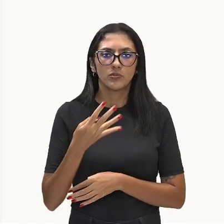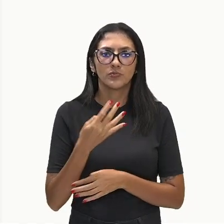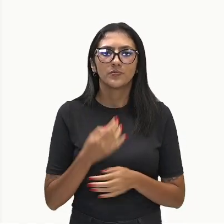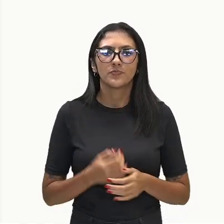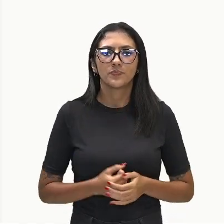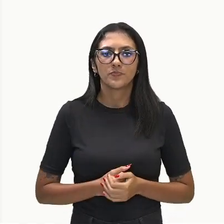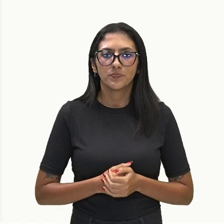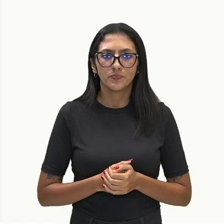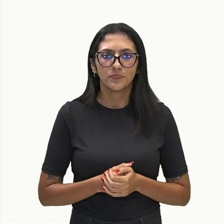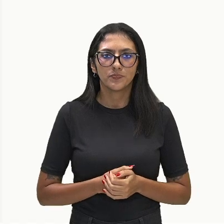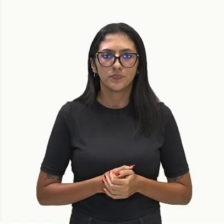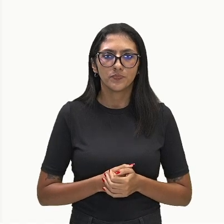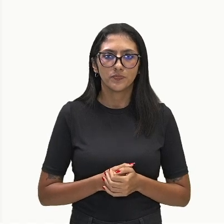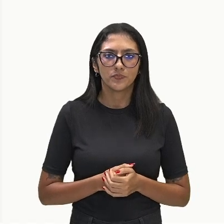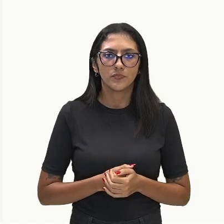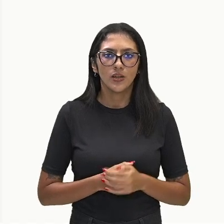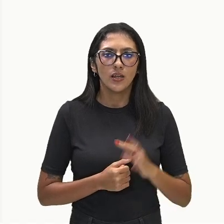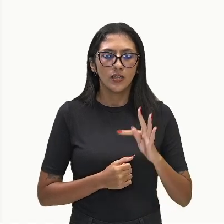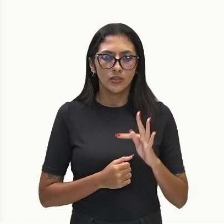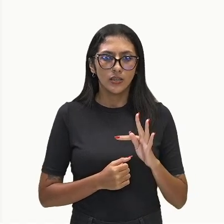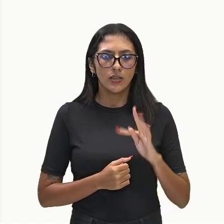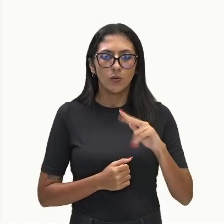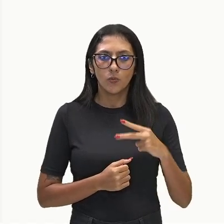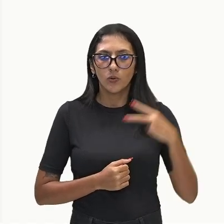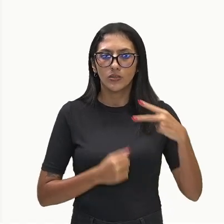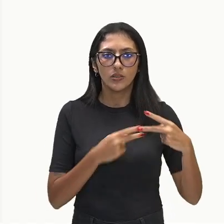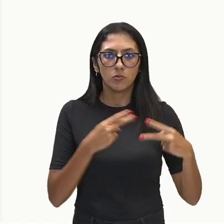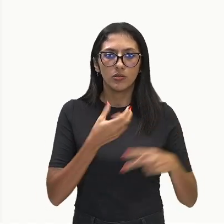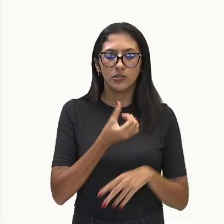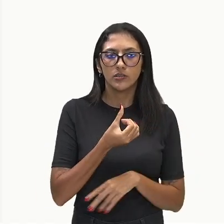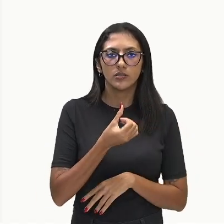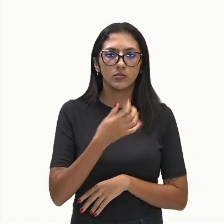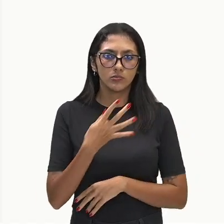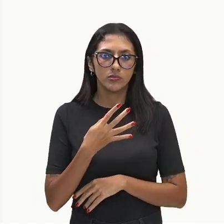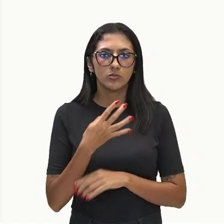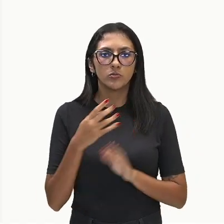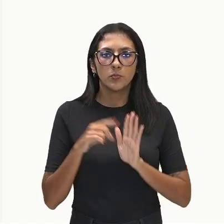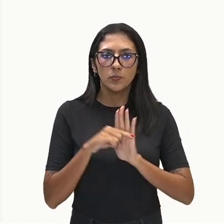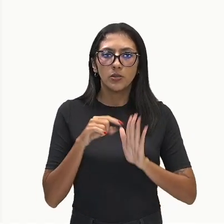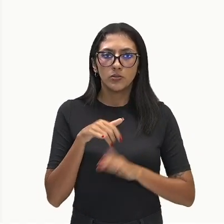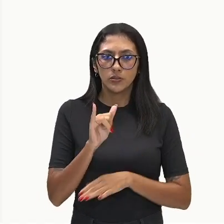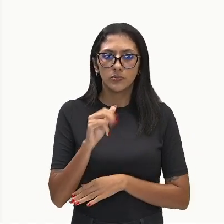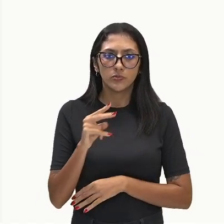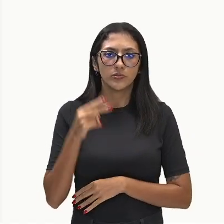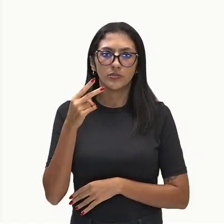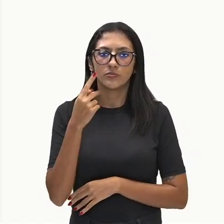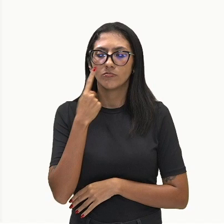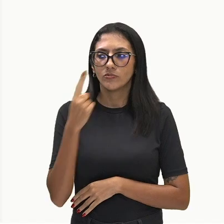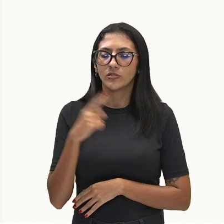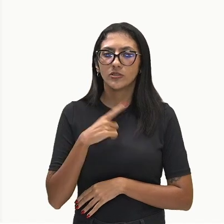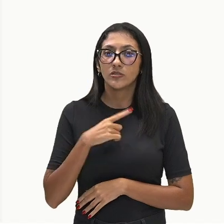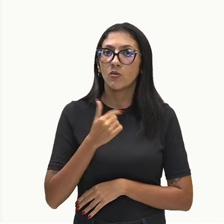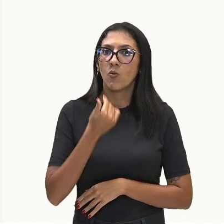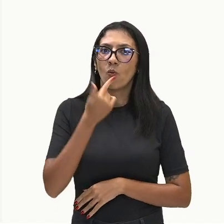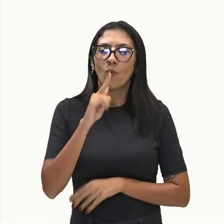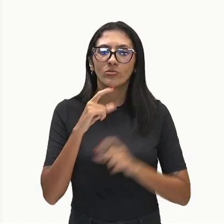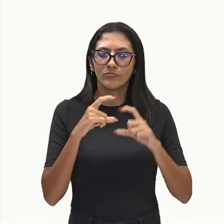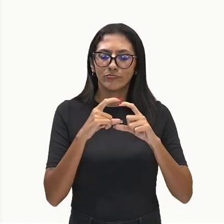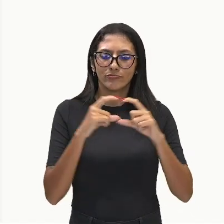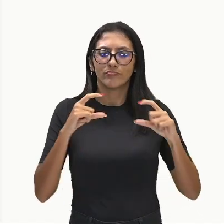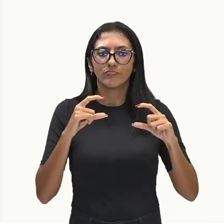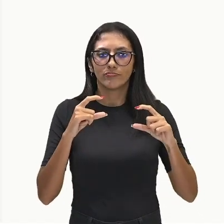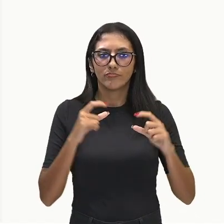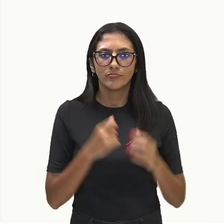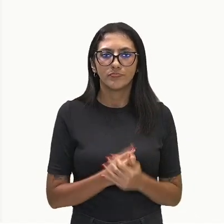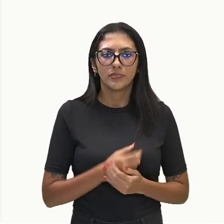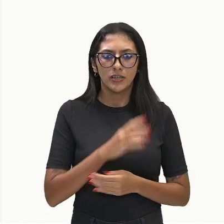ao quadrado igual a 64 menos y ao quadrado. E a gente vai ter essa outra relação aqui, t mais z igual